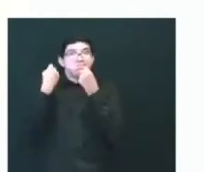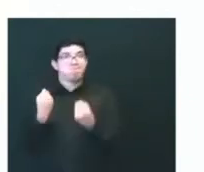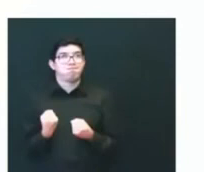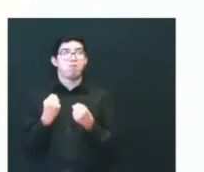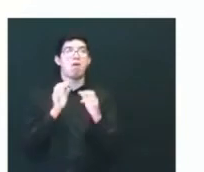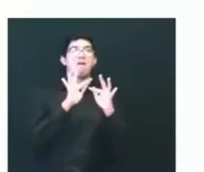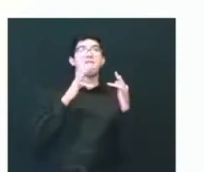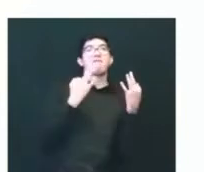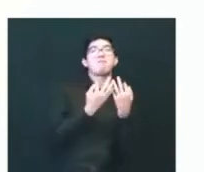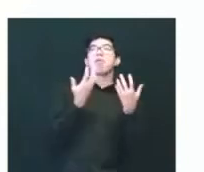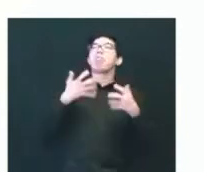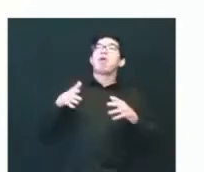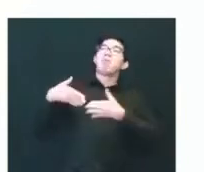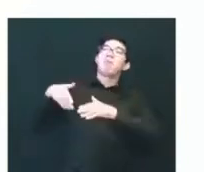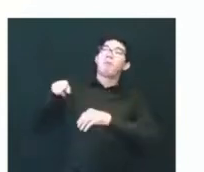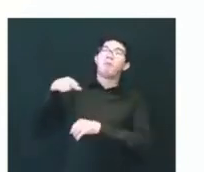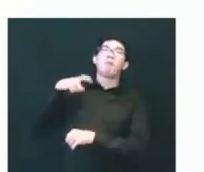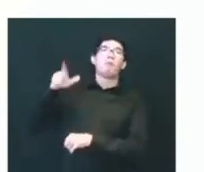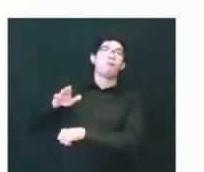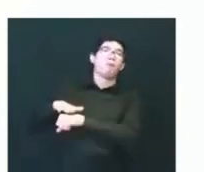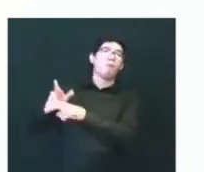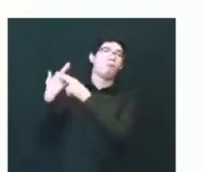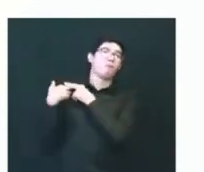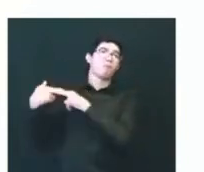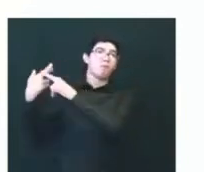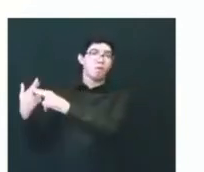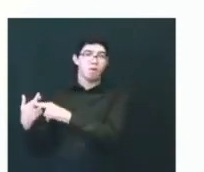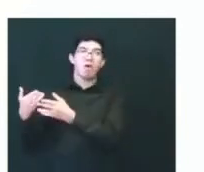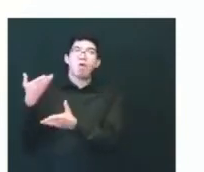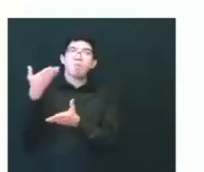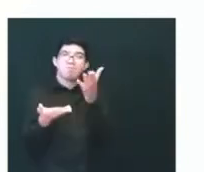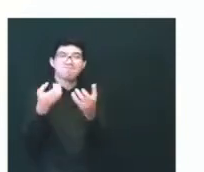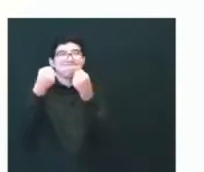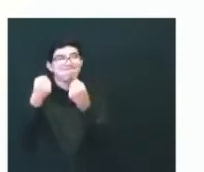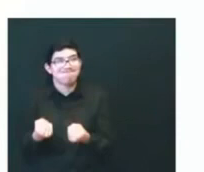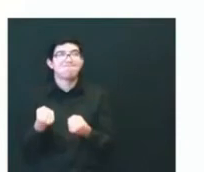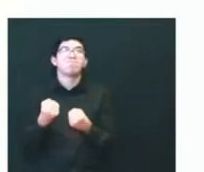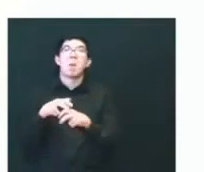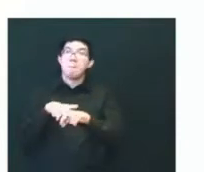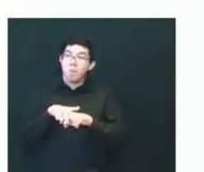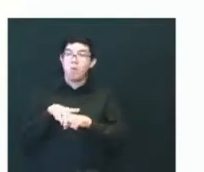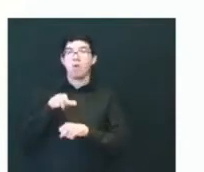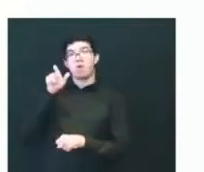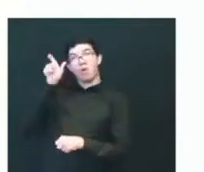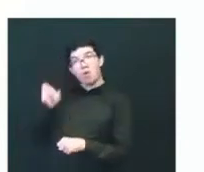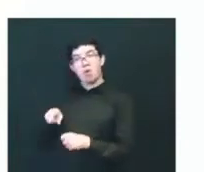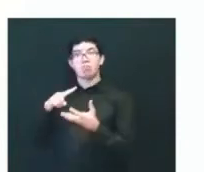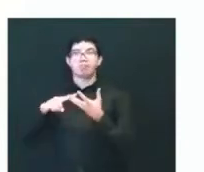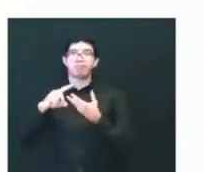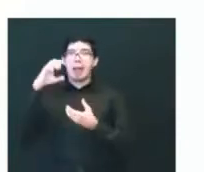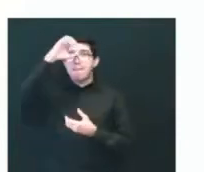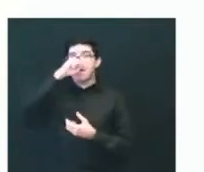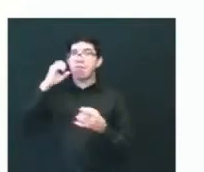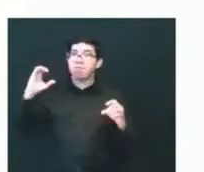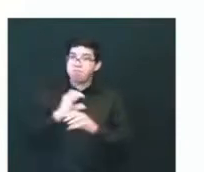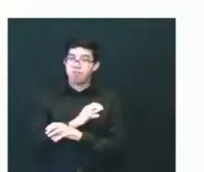para esse cuidador. Então, esse cuidador, ele precisa estar preparado durante toda a jornada. E, durante toda